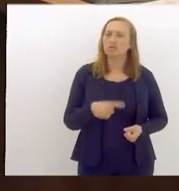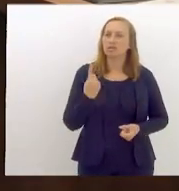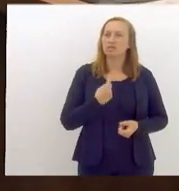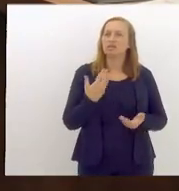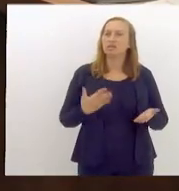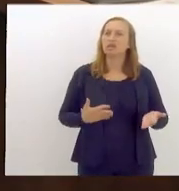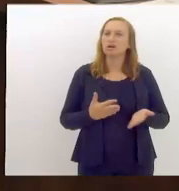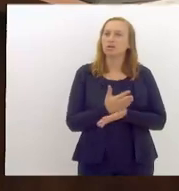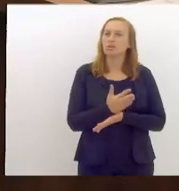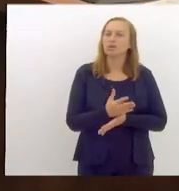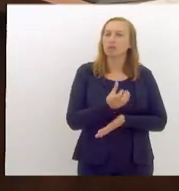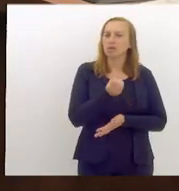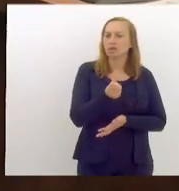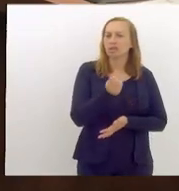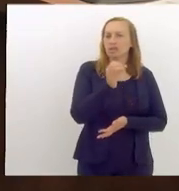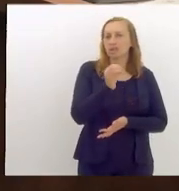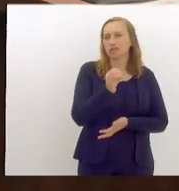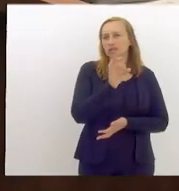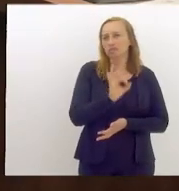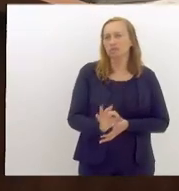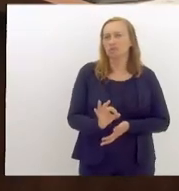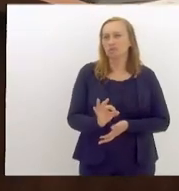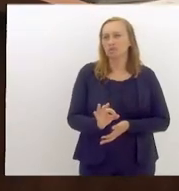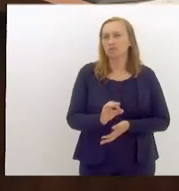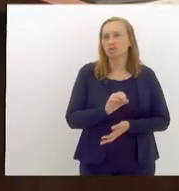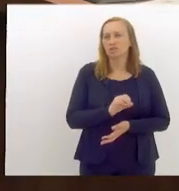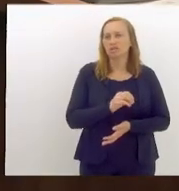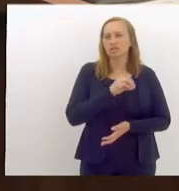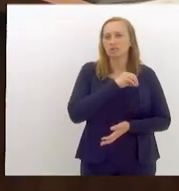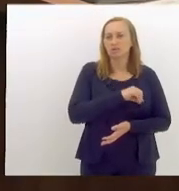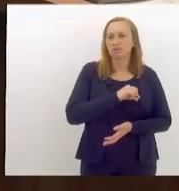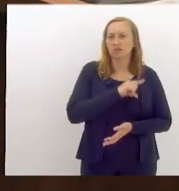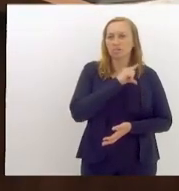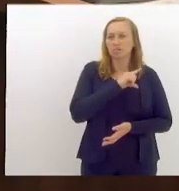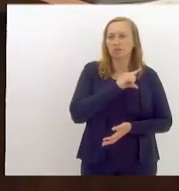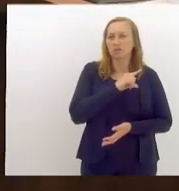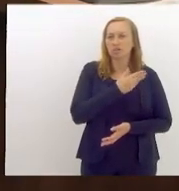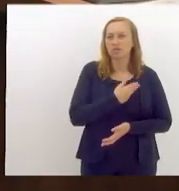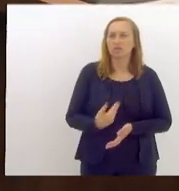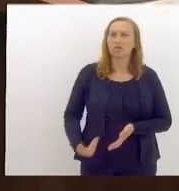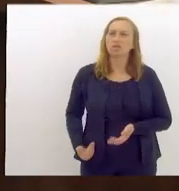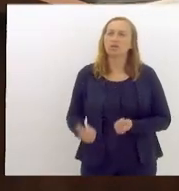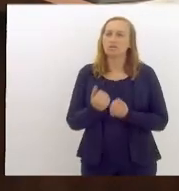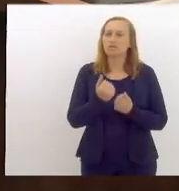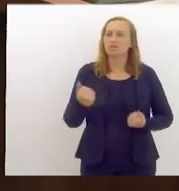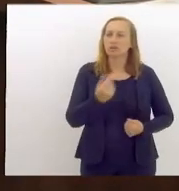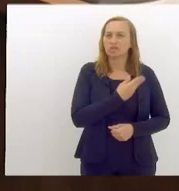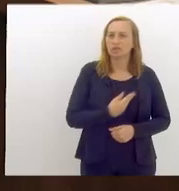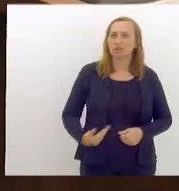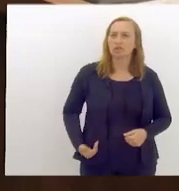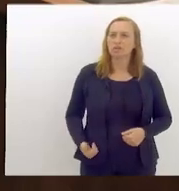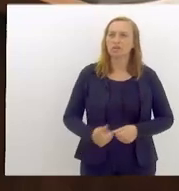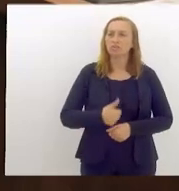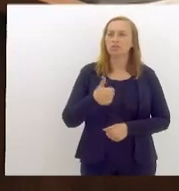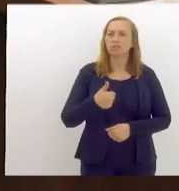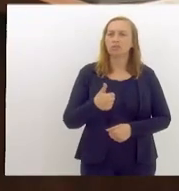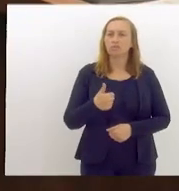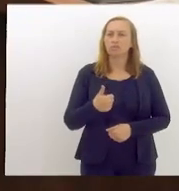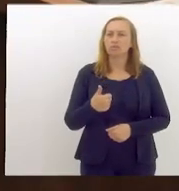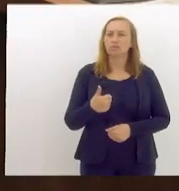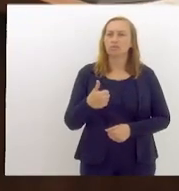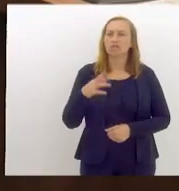aprove 60% de aumento para o governador para o seu vice e para o primeiro Escalão